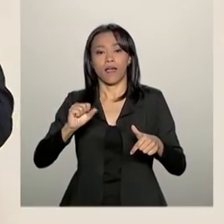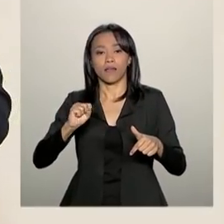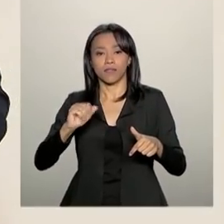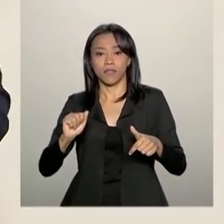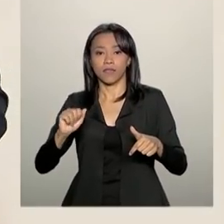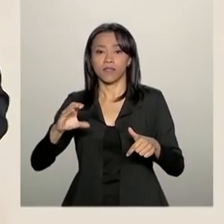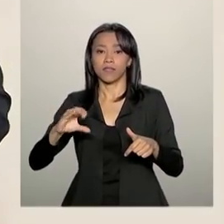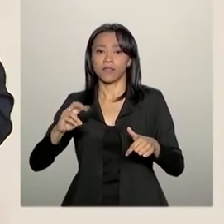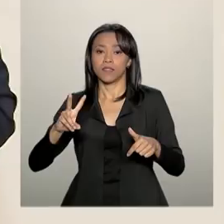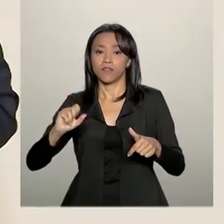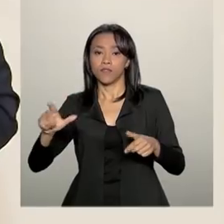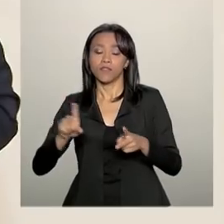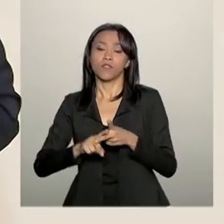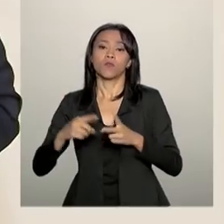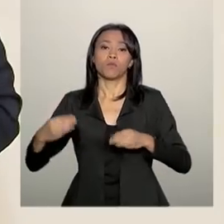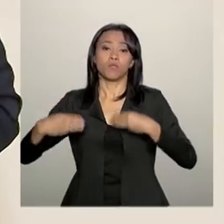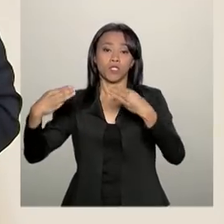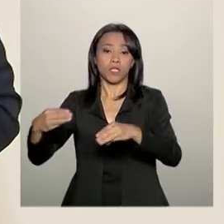Ministério da Defesa.